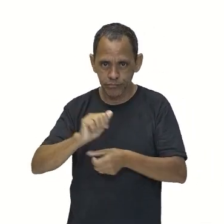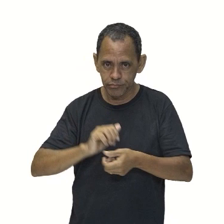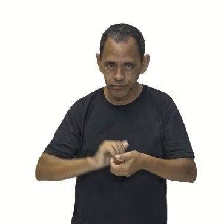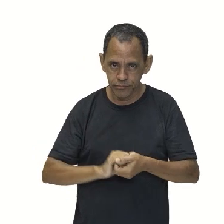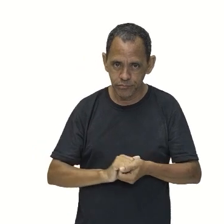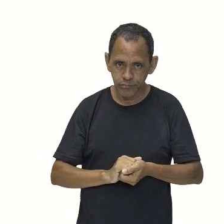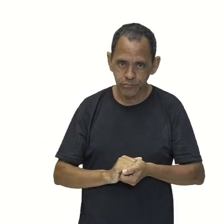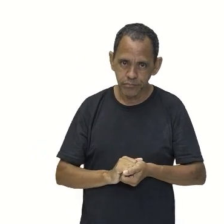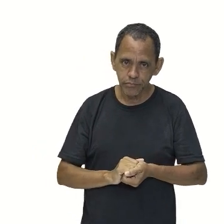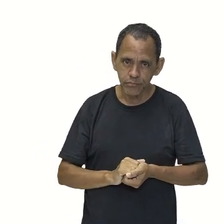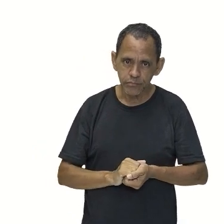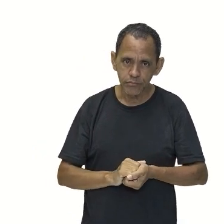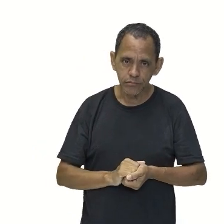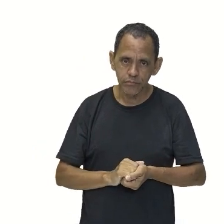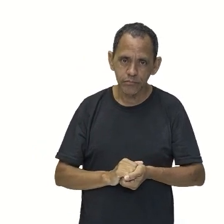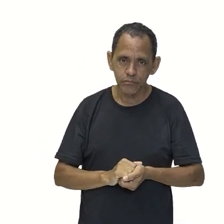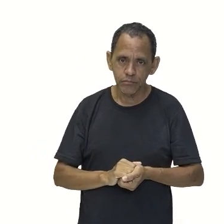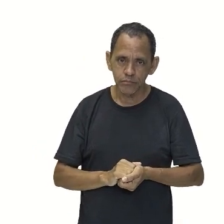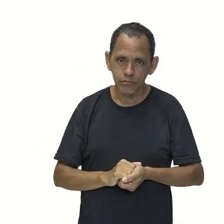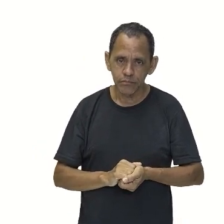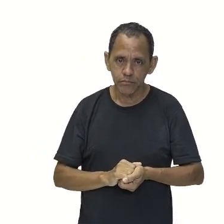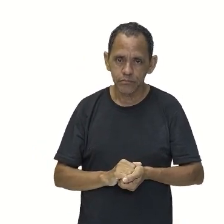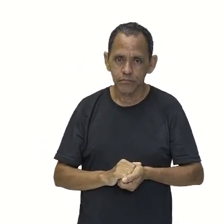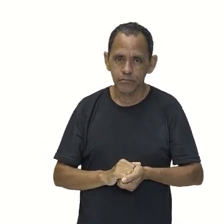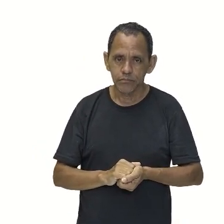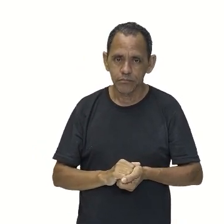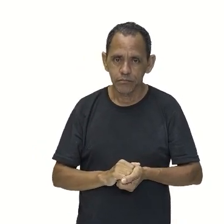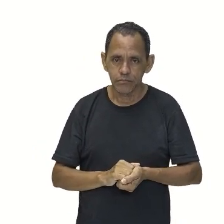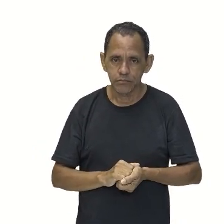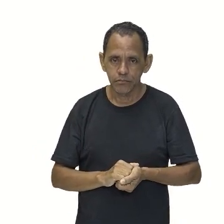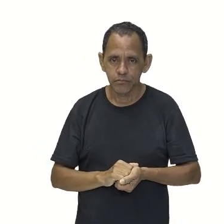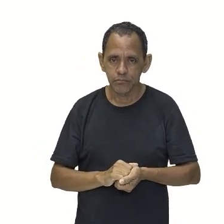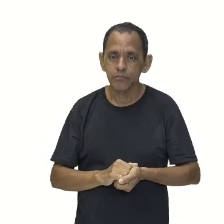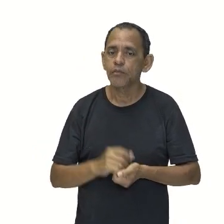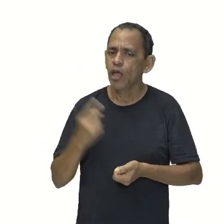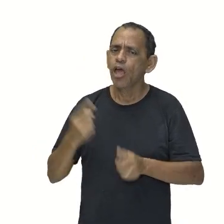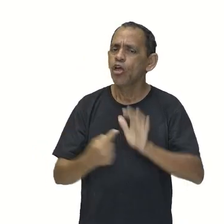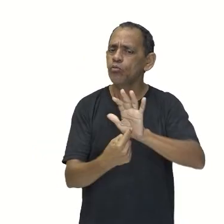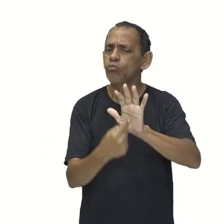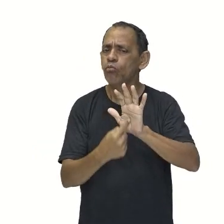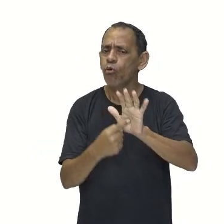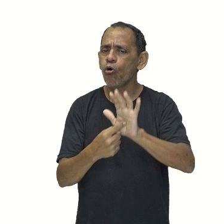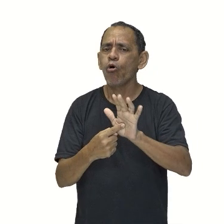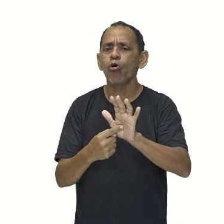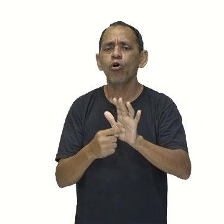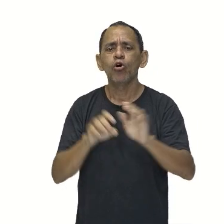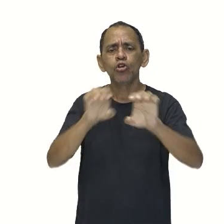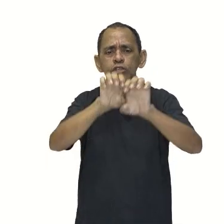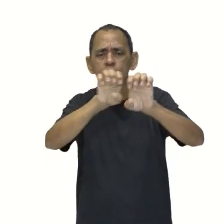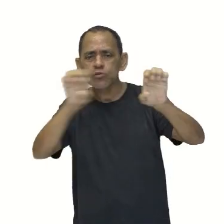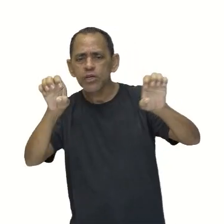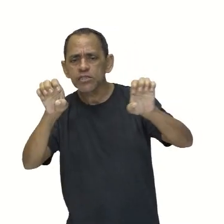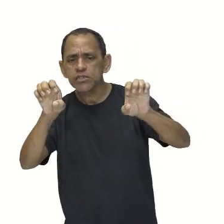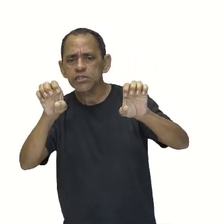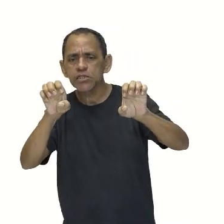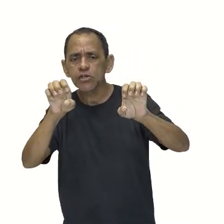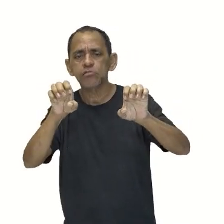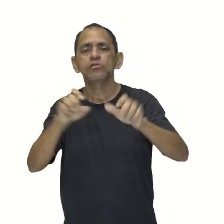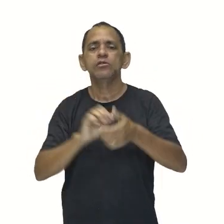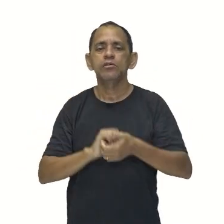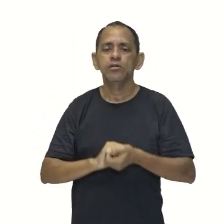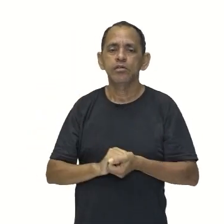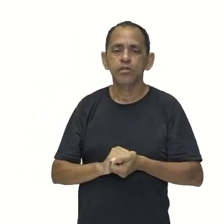aqui a expressão que determina o perímetro exatamente deste